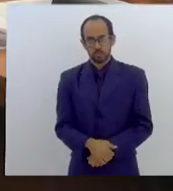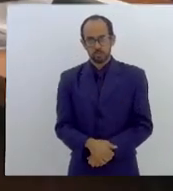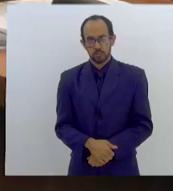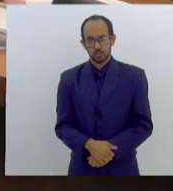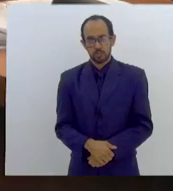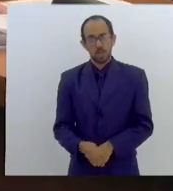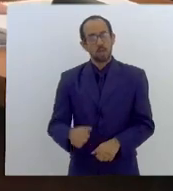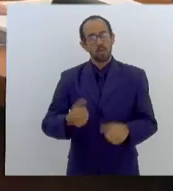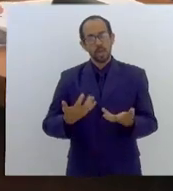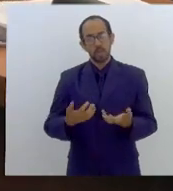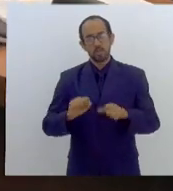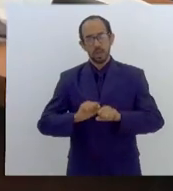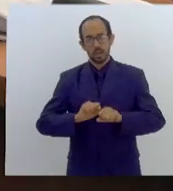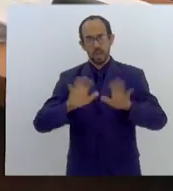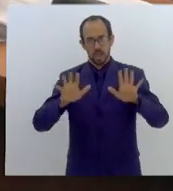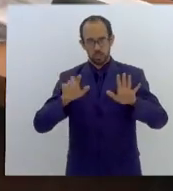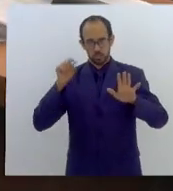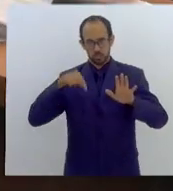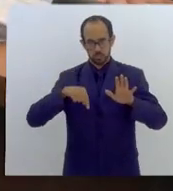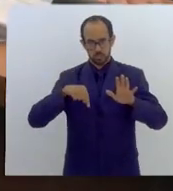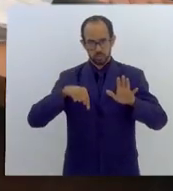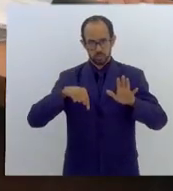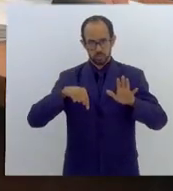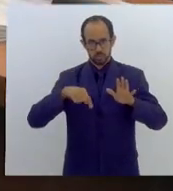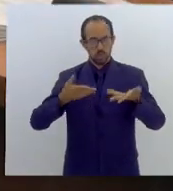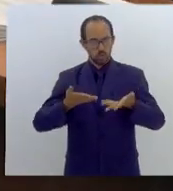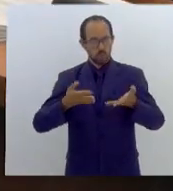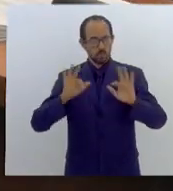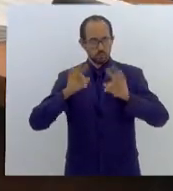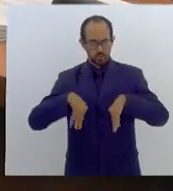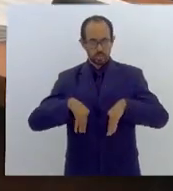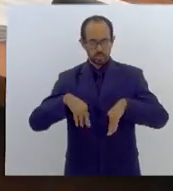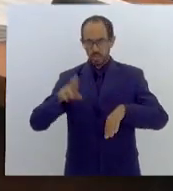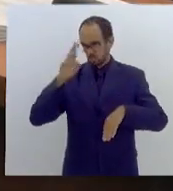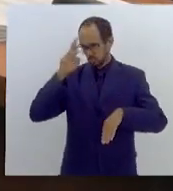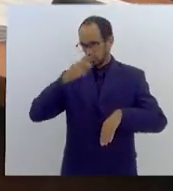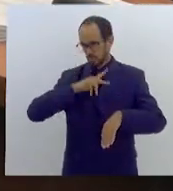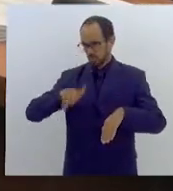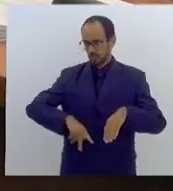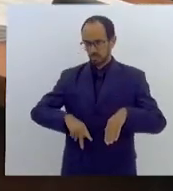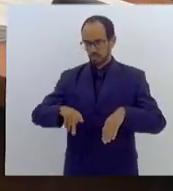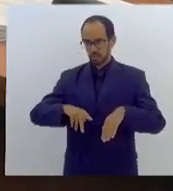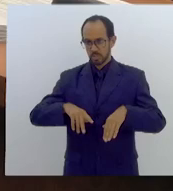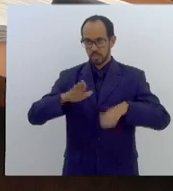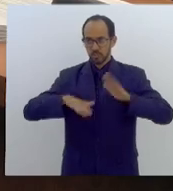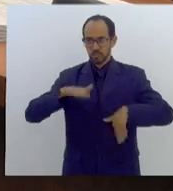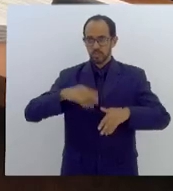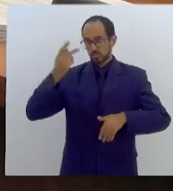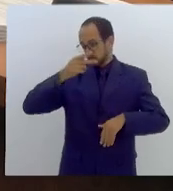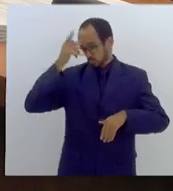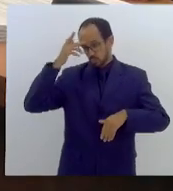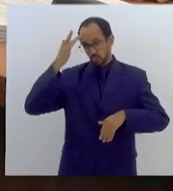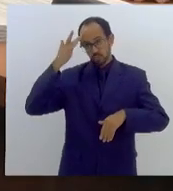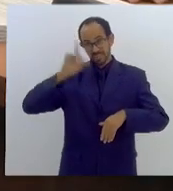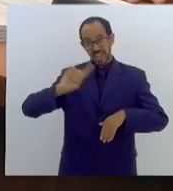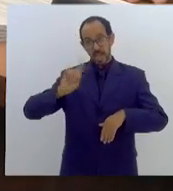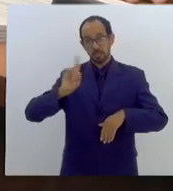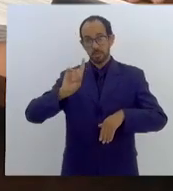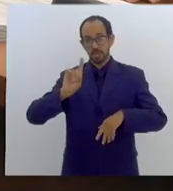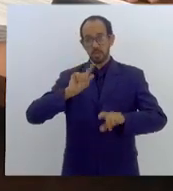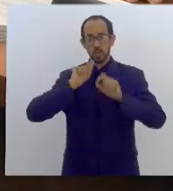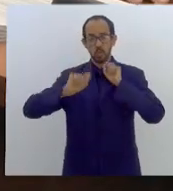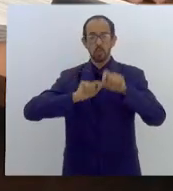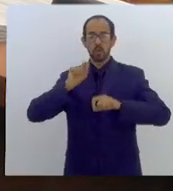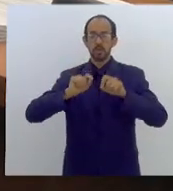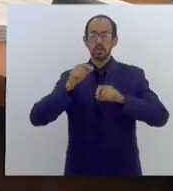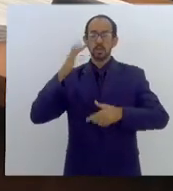aqui, porque muitas das vezes, para concluir, senhor presidente, as pessoas não têm noção do que está